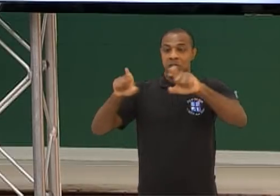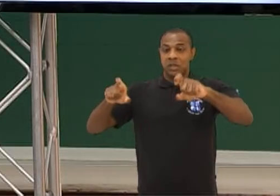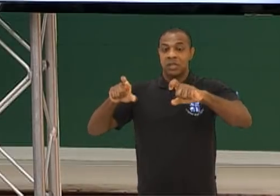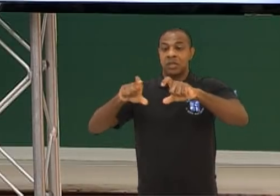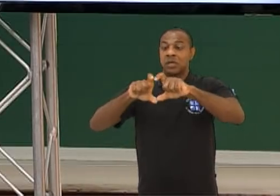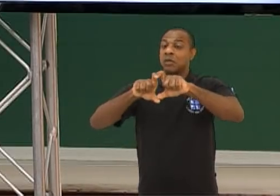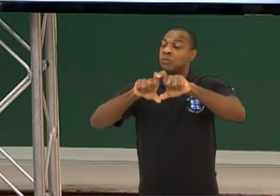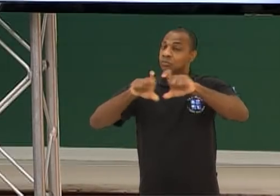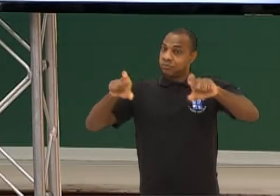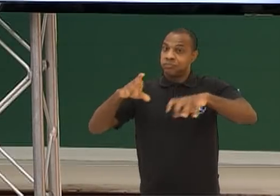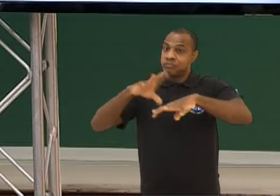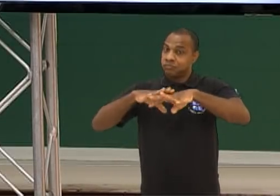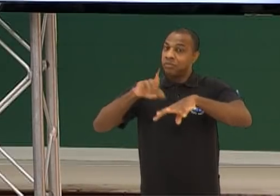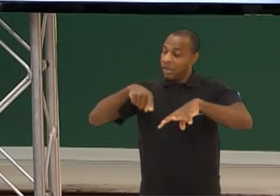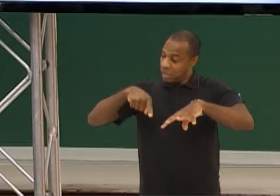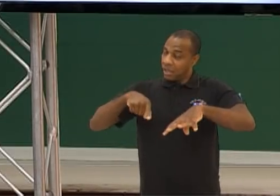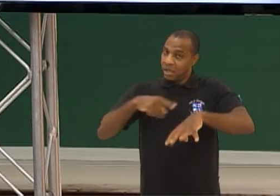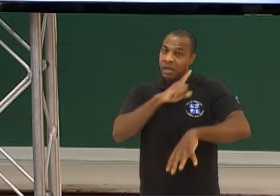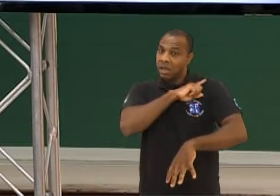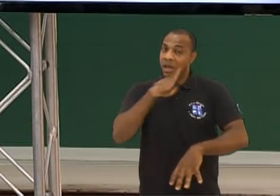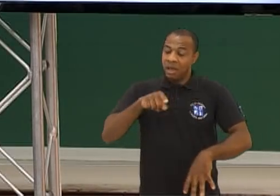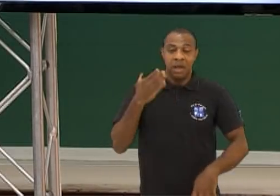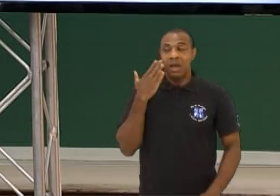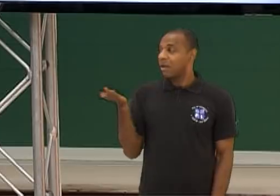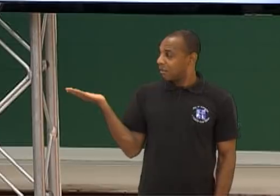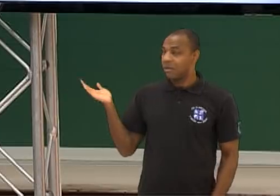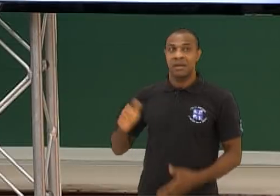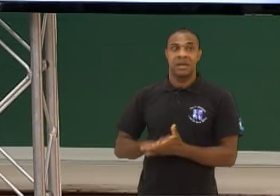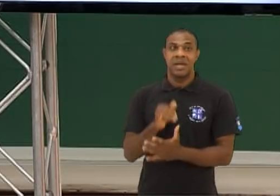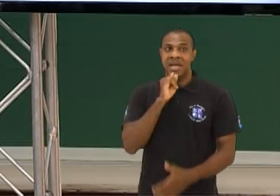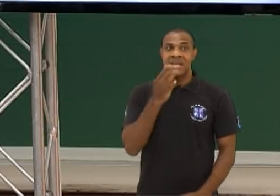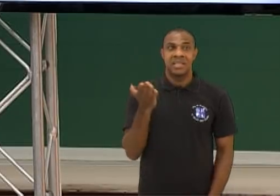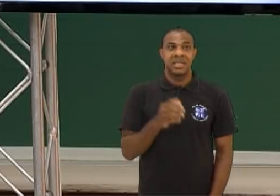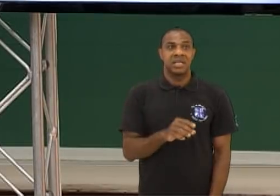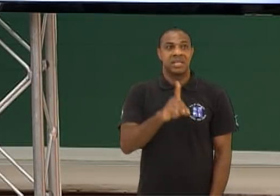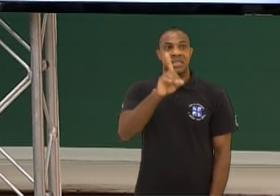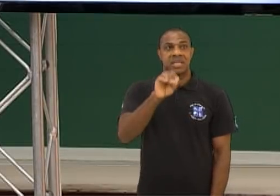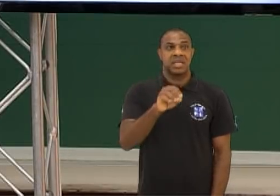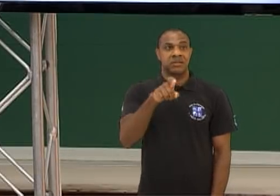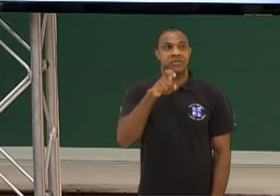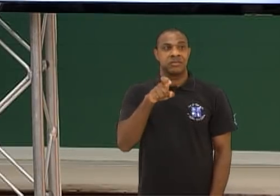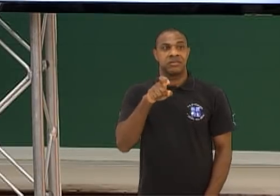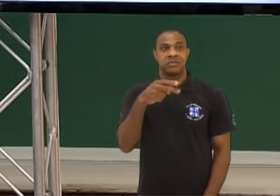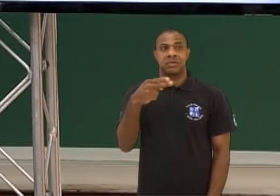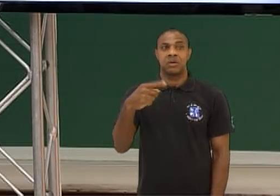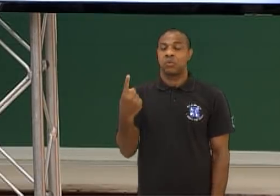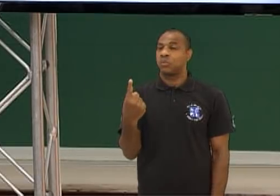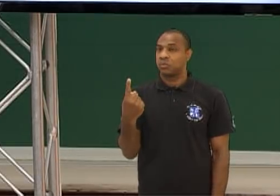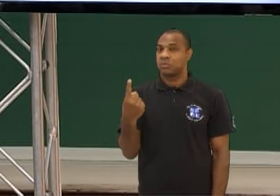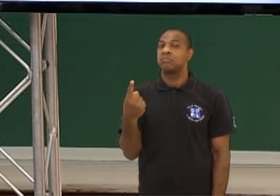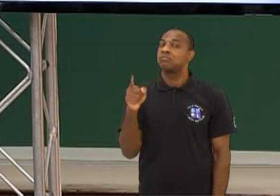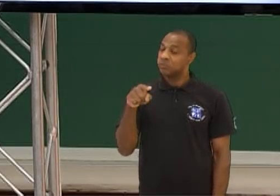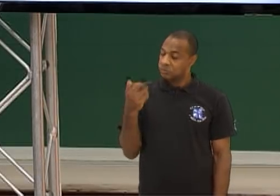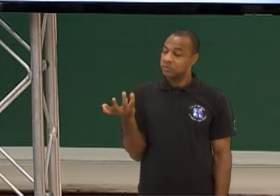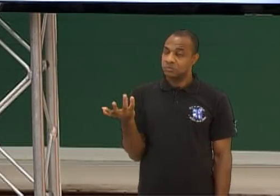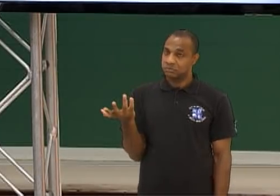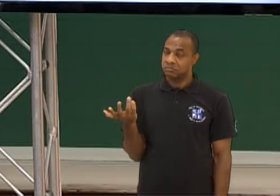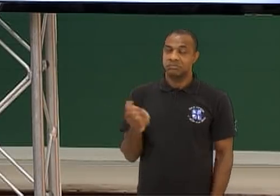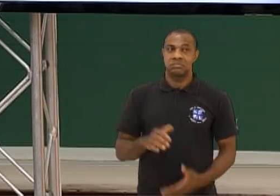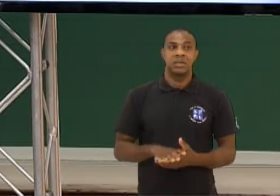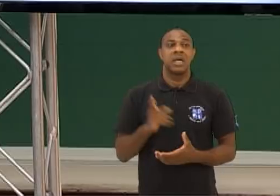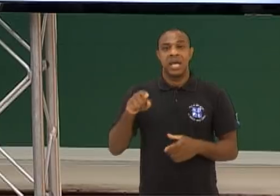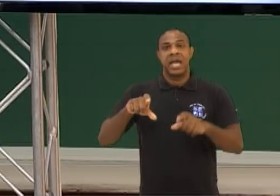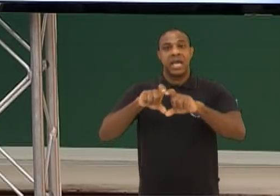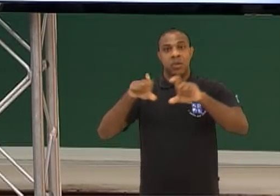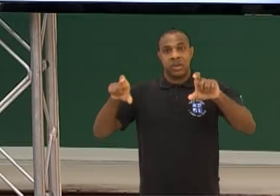professora? 10 vezes o número dá 1? Sim. Por exemplo, se eu colocar 1/10 aqui, 10 vezes 1/10, ó,